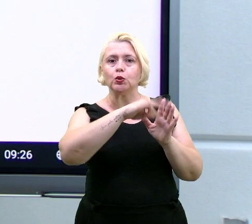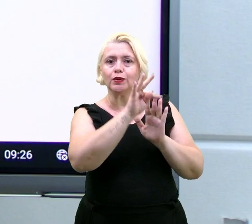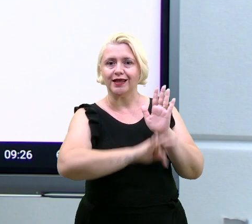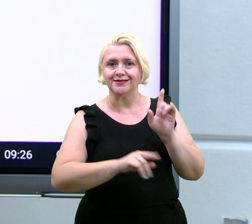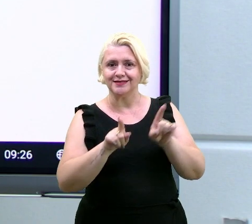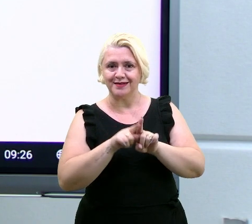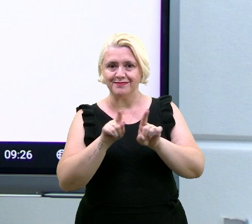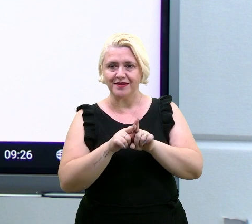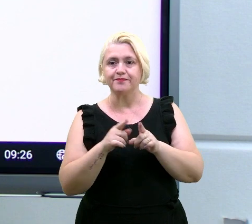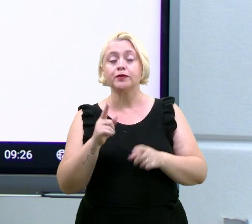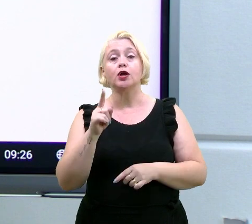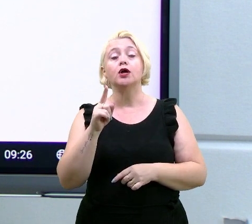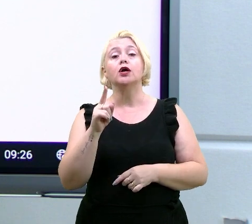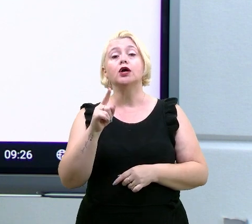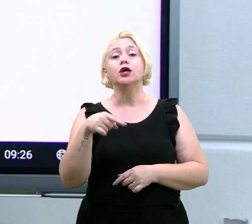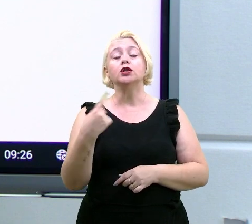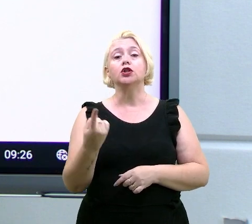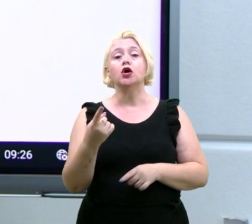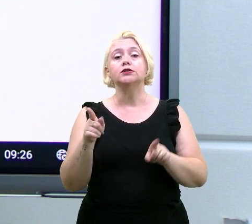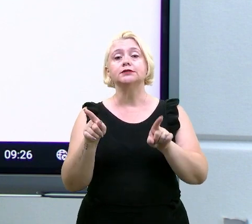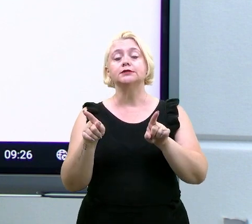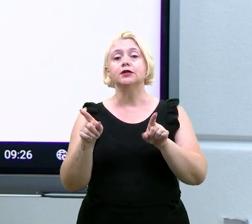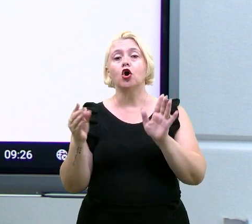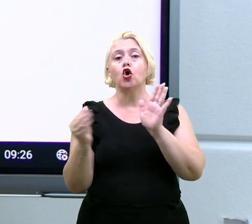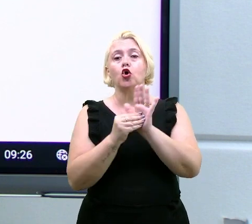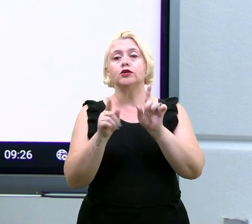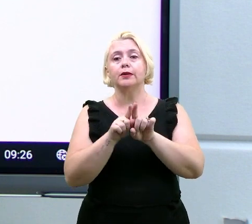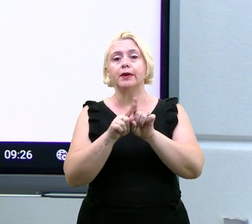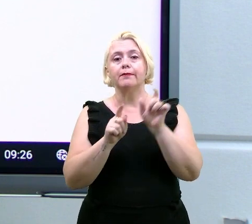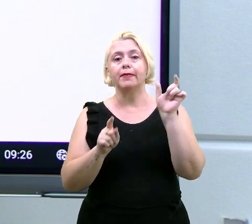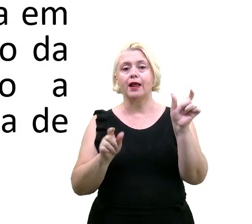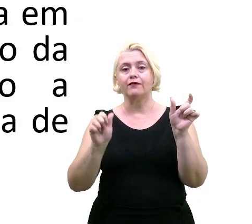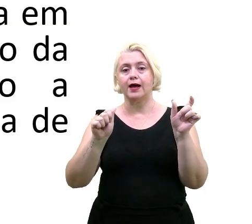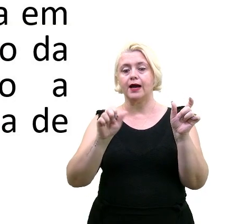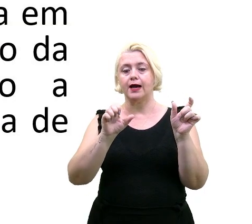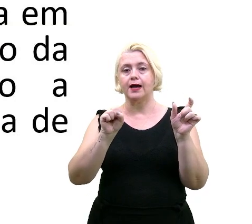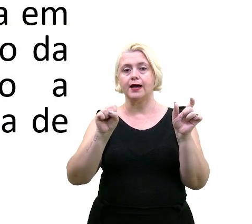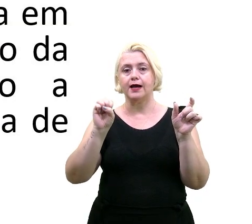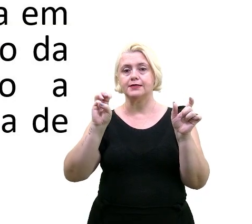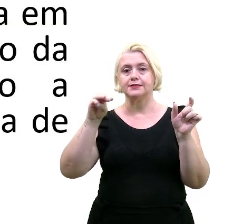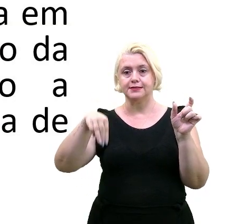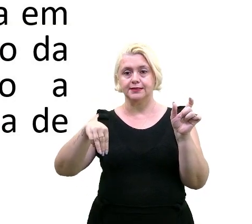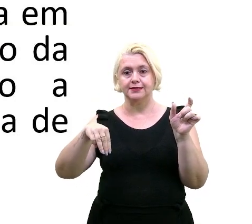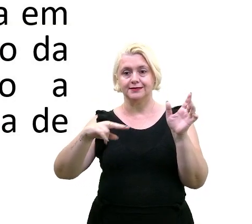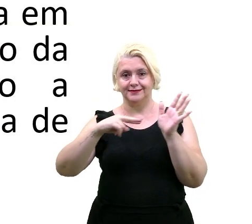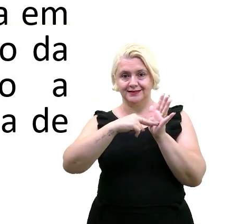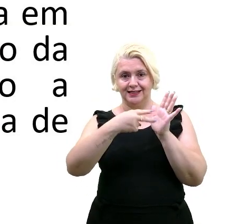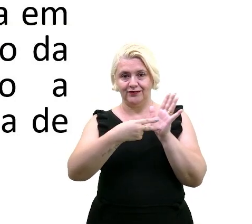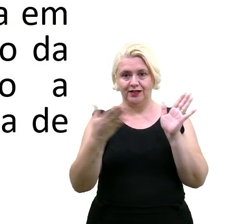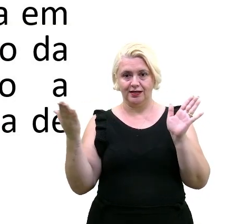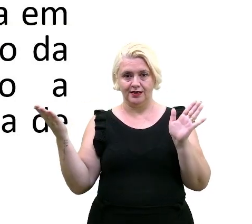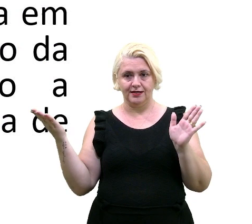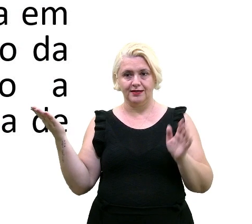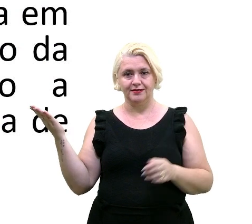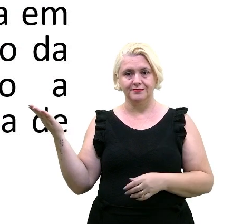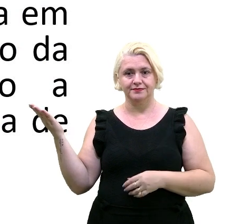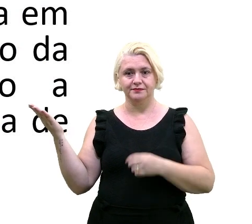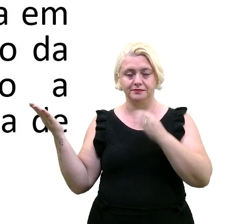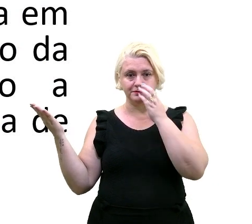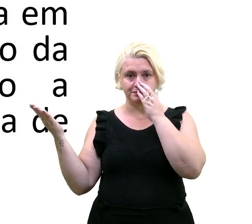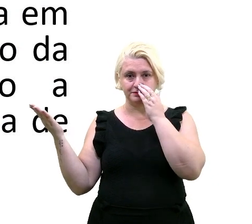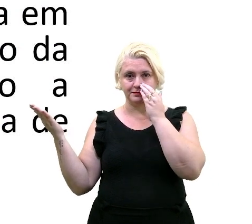também nós temos o assim Acompanha comigo aqui na tela assim que que é o